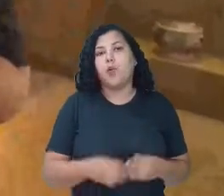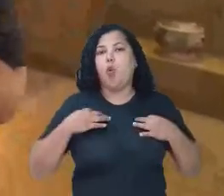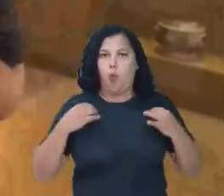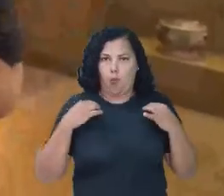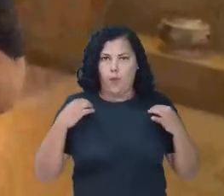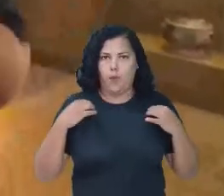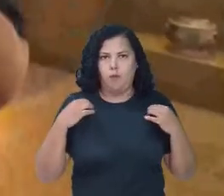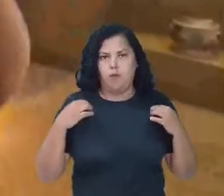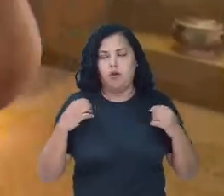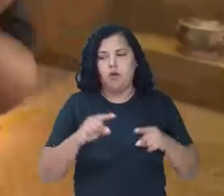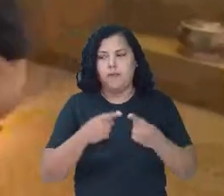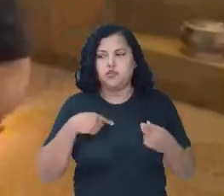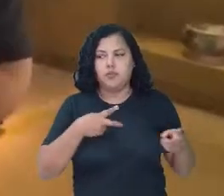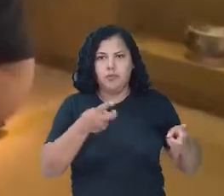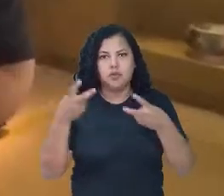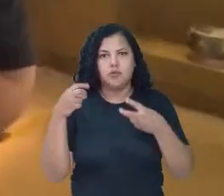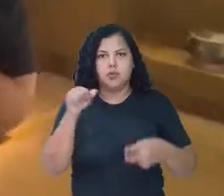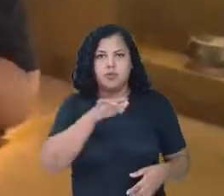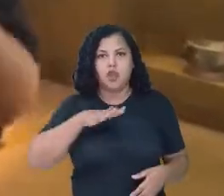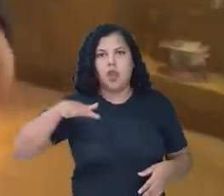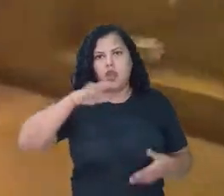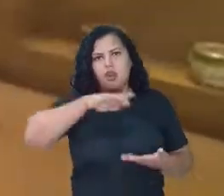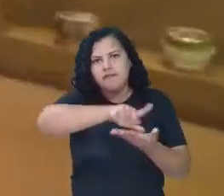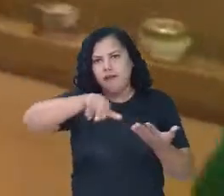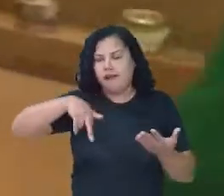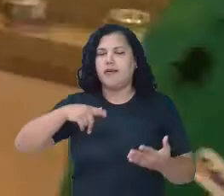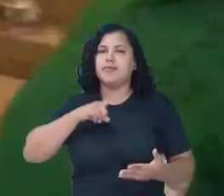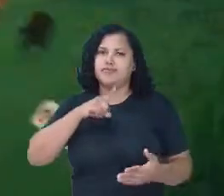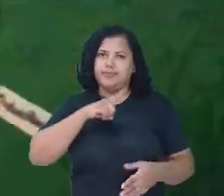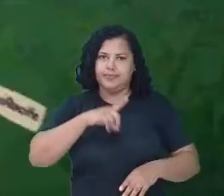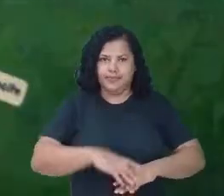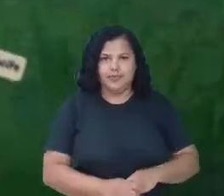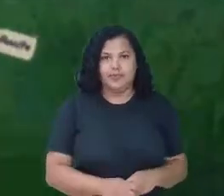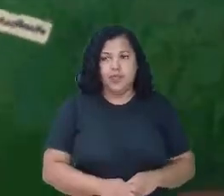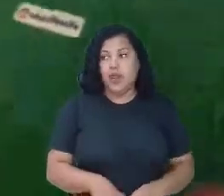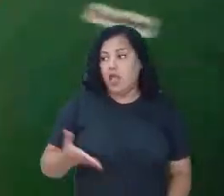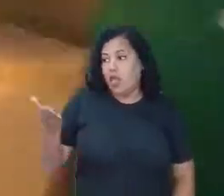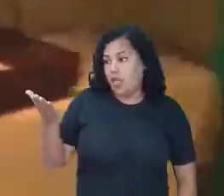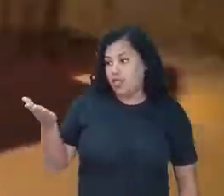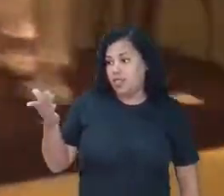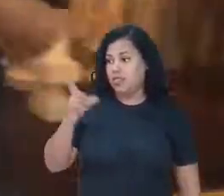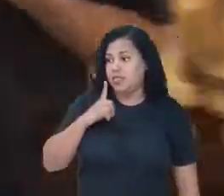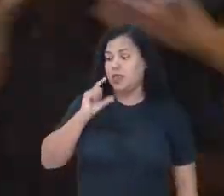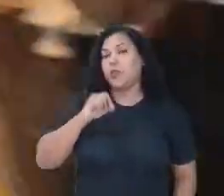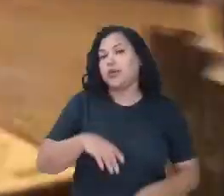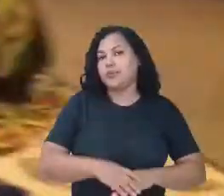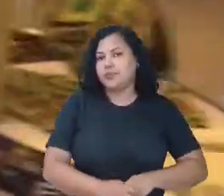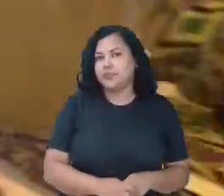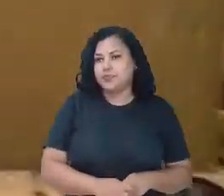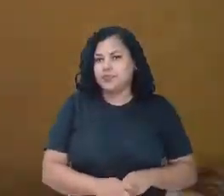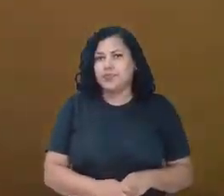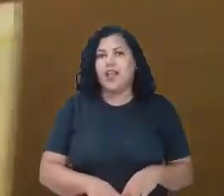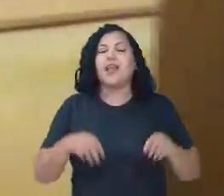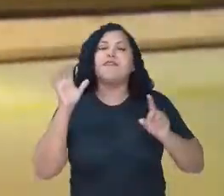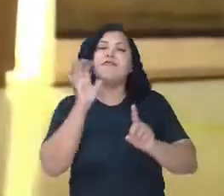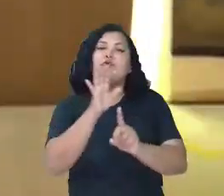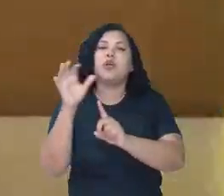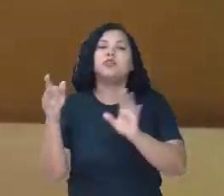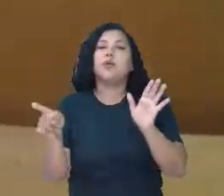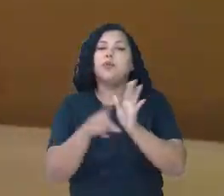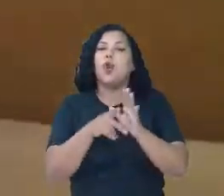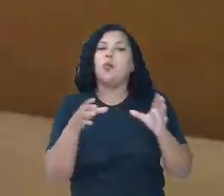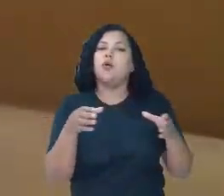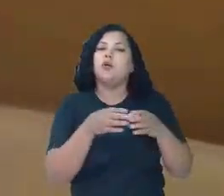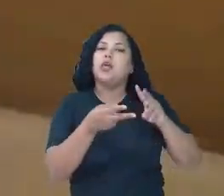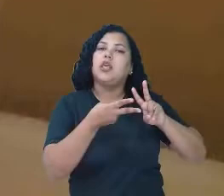ver ao longo da visita que não se resume a isso. Ali a gente tem influência indígena, que também não